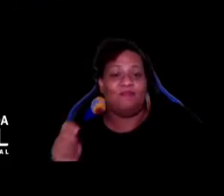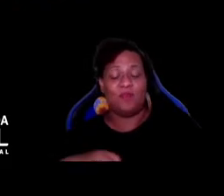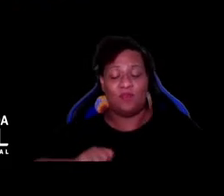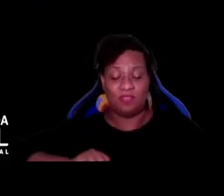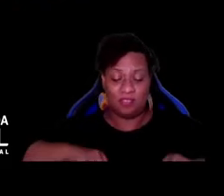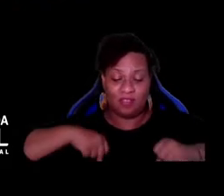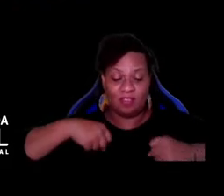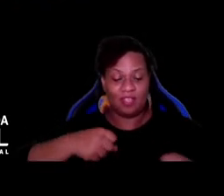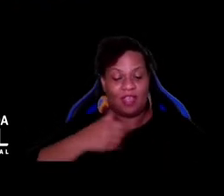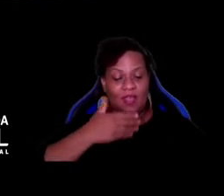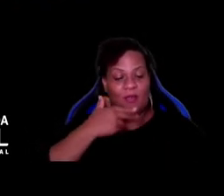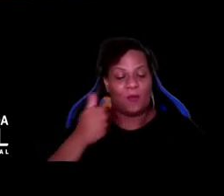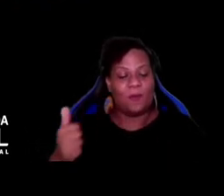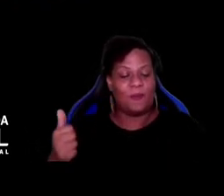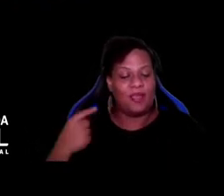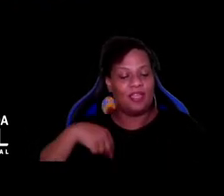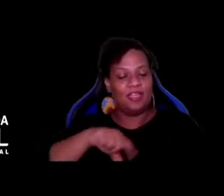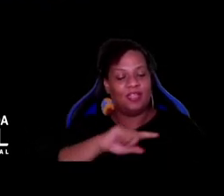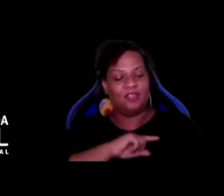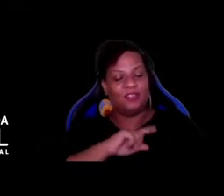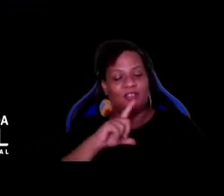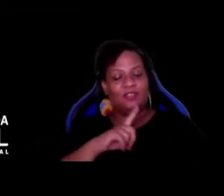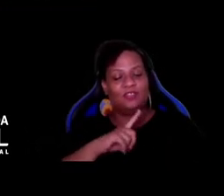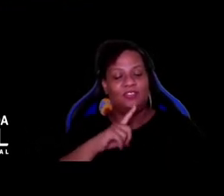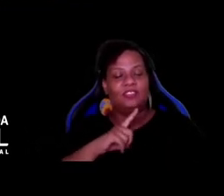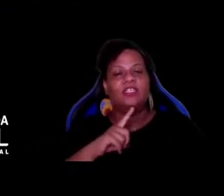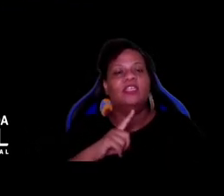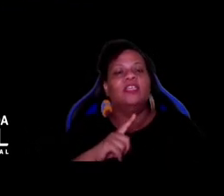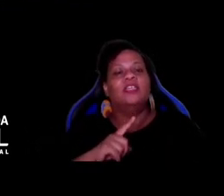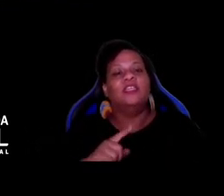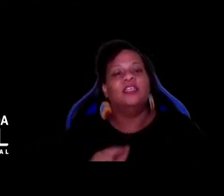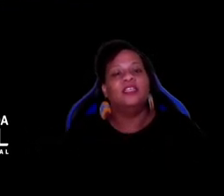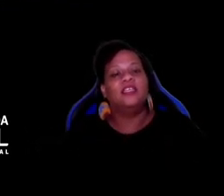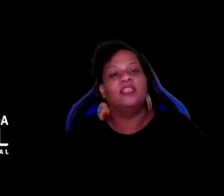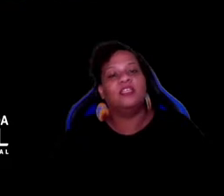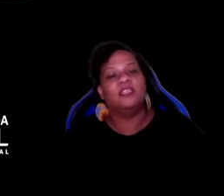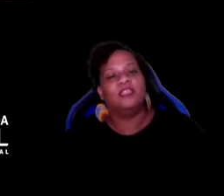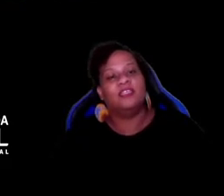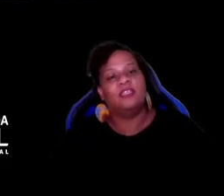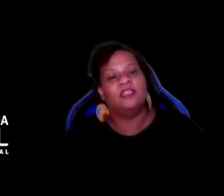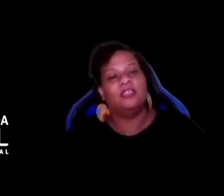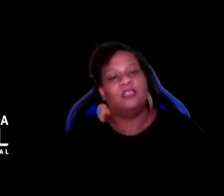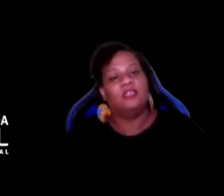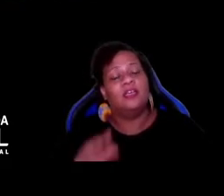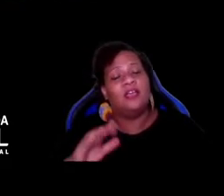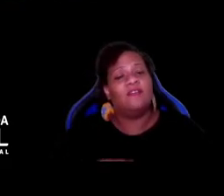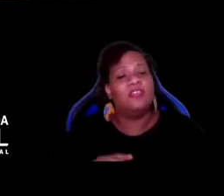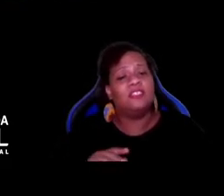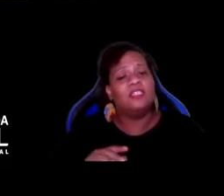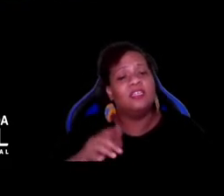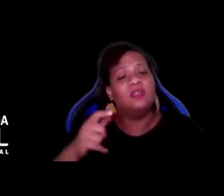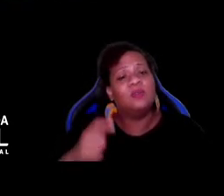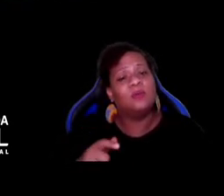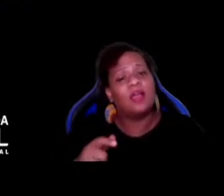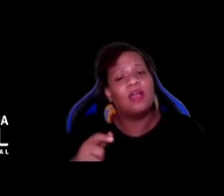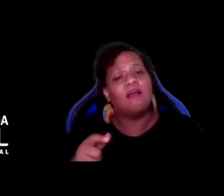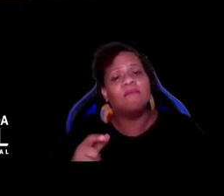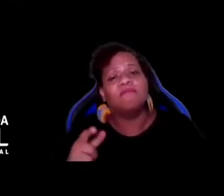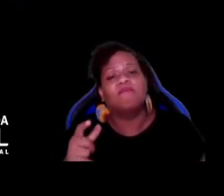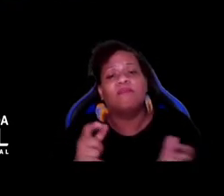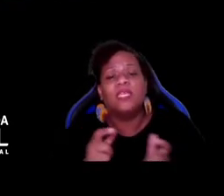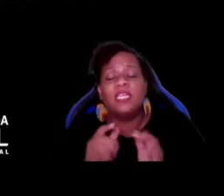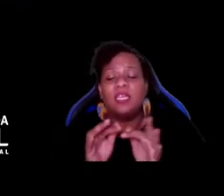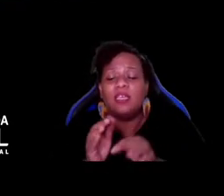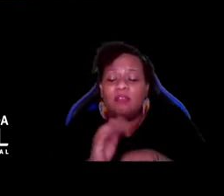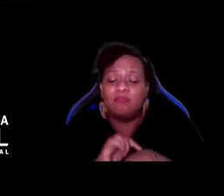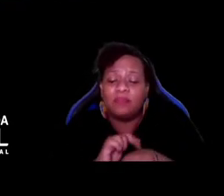gente tem, mesmo que seja num pequeno espaço de tempo, mas que